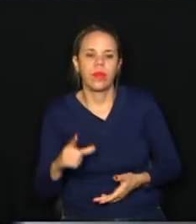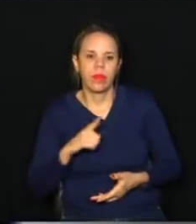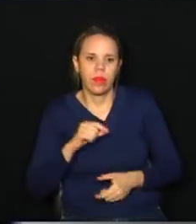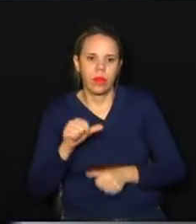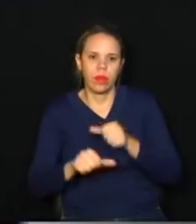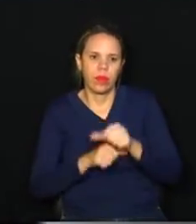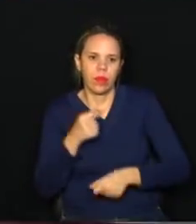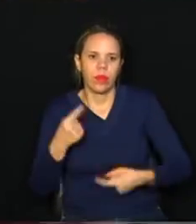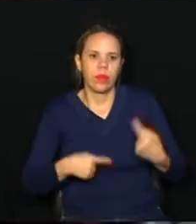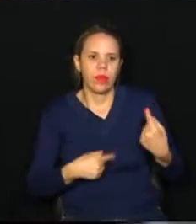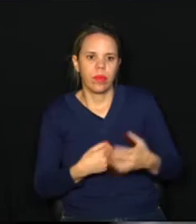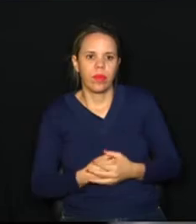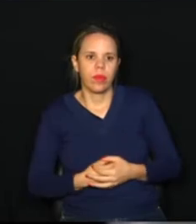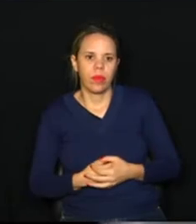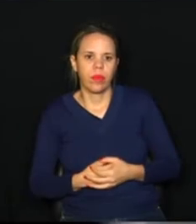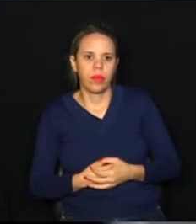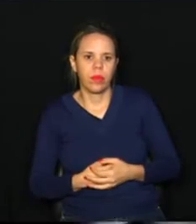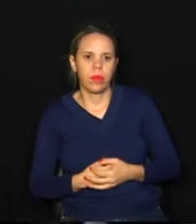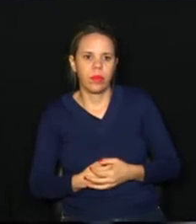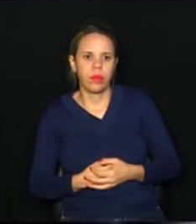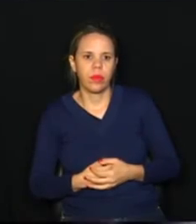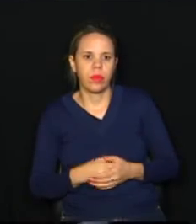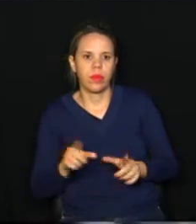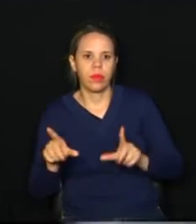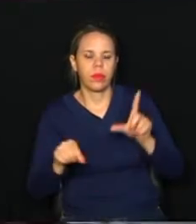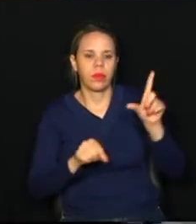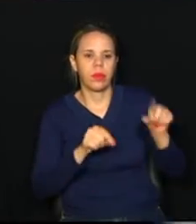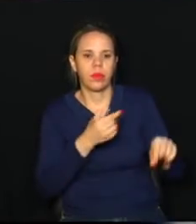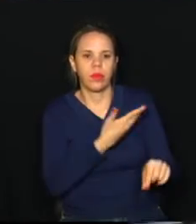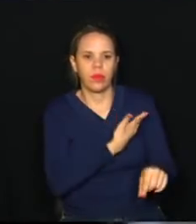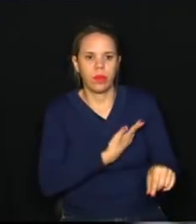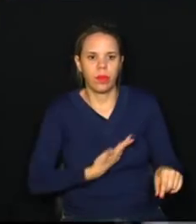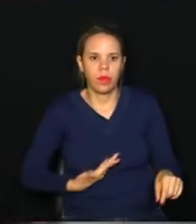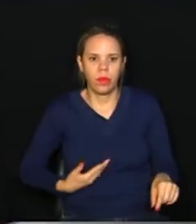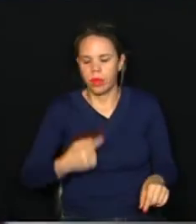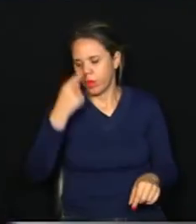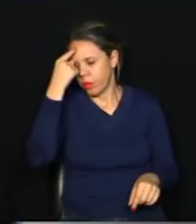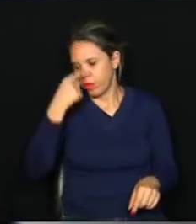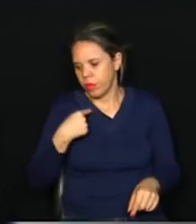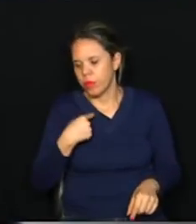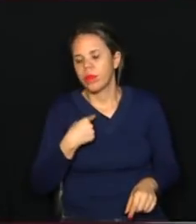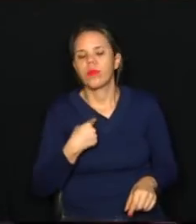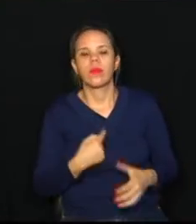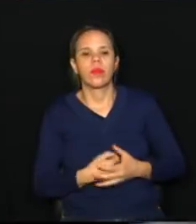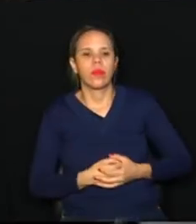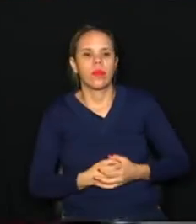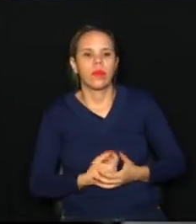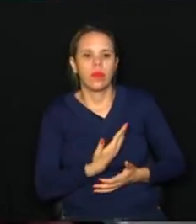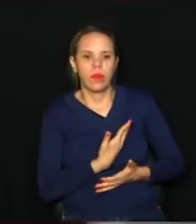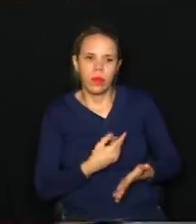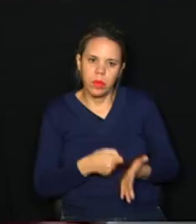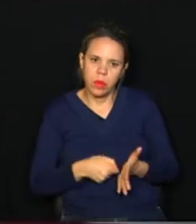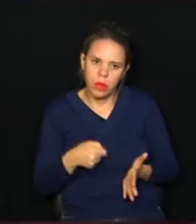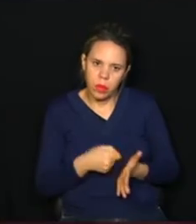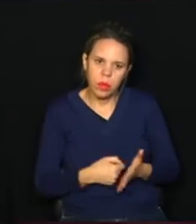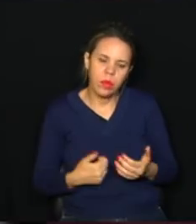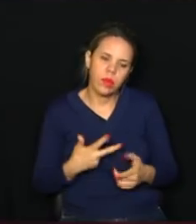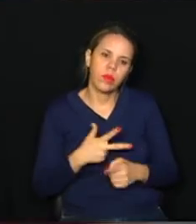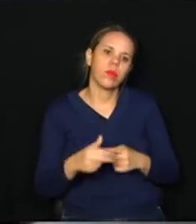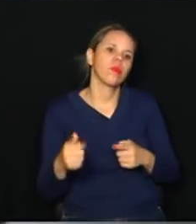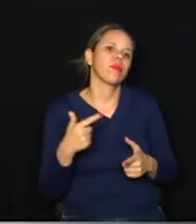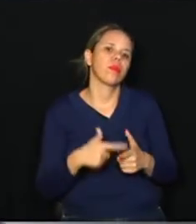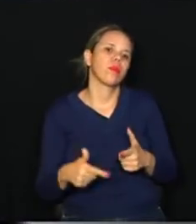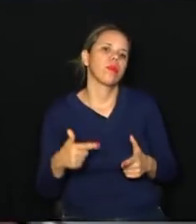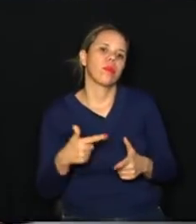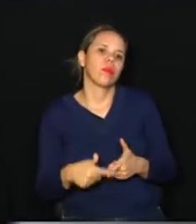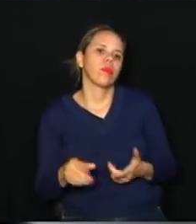na política. A gente tem que escolher governantes com um perfil de estadista que consigam superar